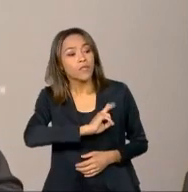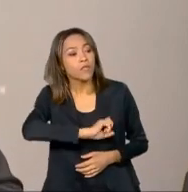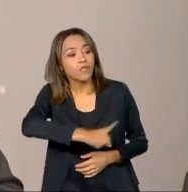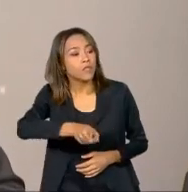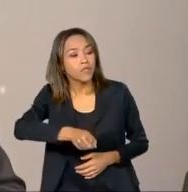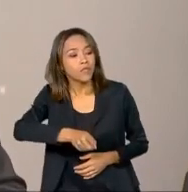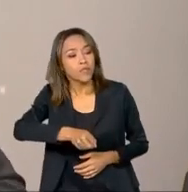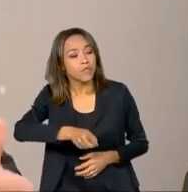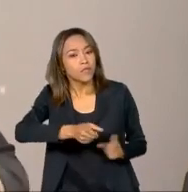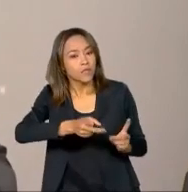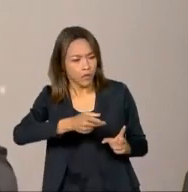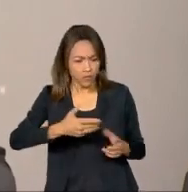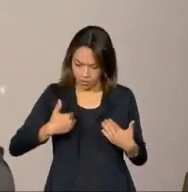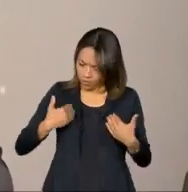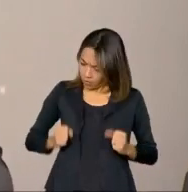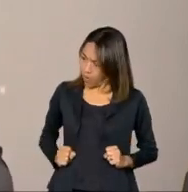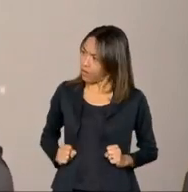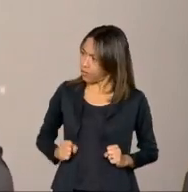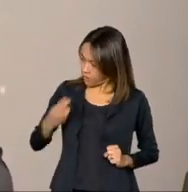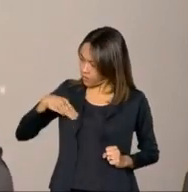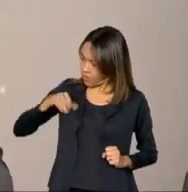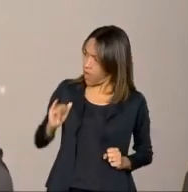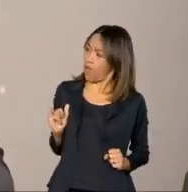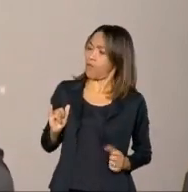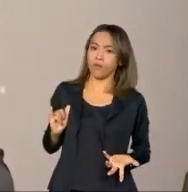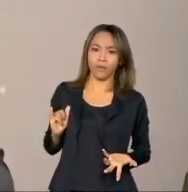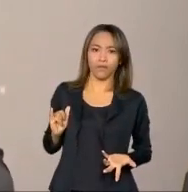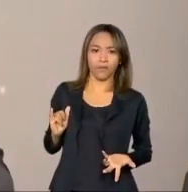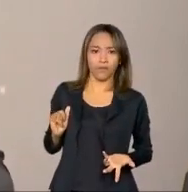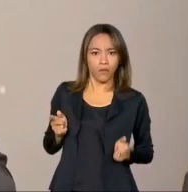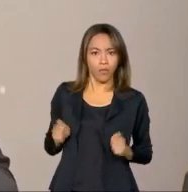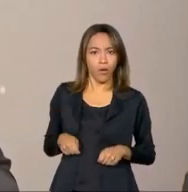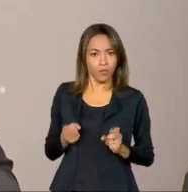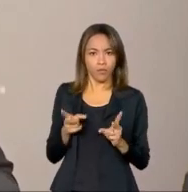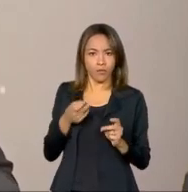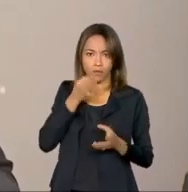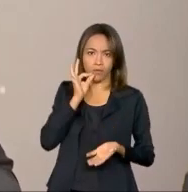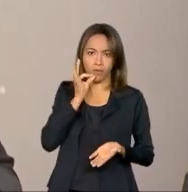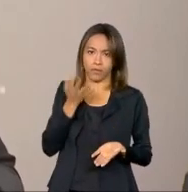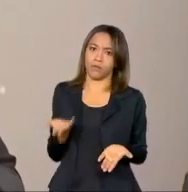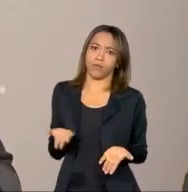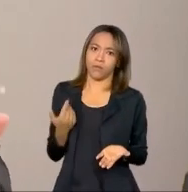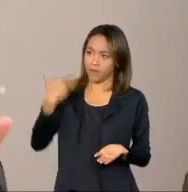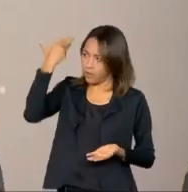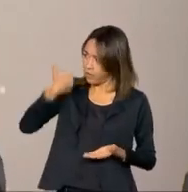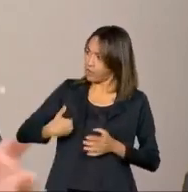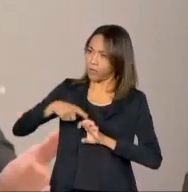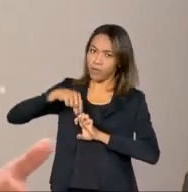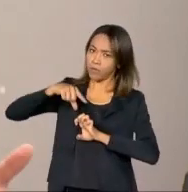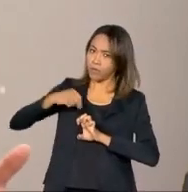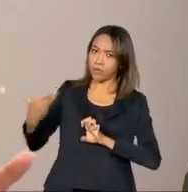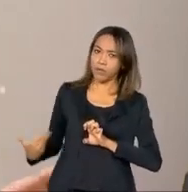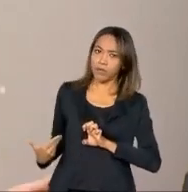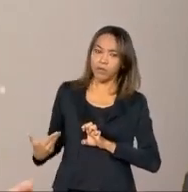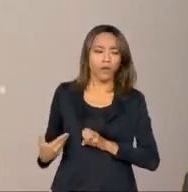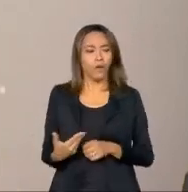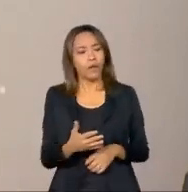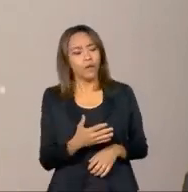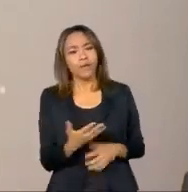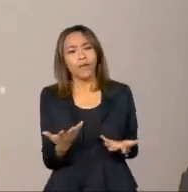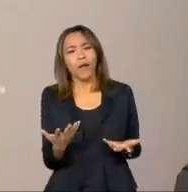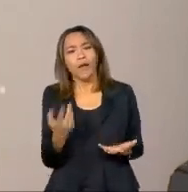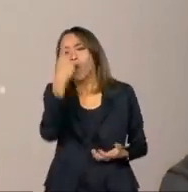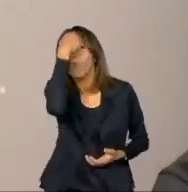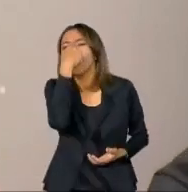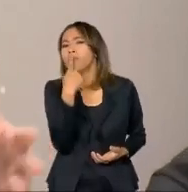ali. Ele falou, mas eu posso, eu sou MEI, eu sou empreendedor. Aí, bom, mas como é que você se identifica